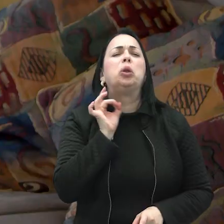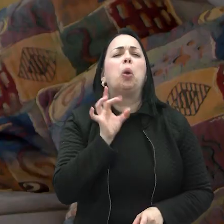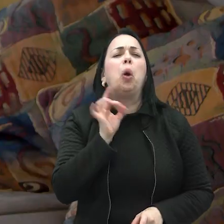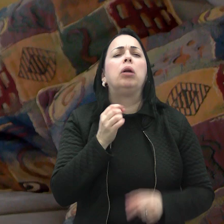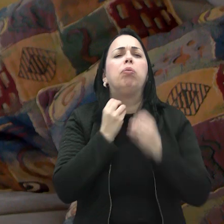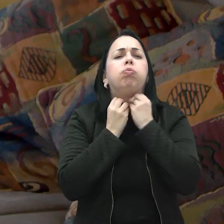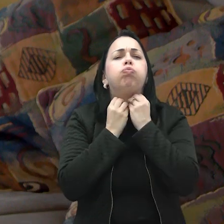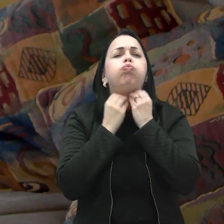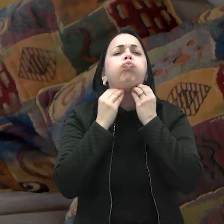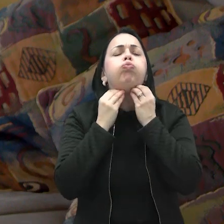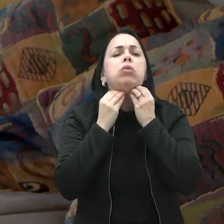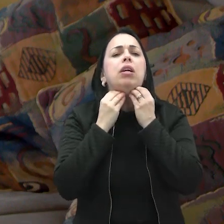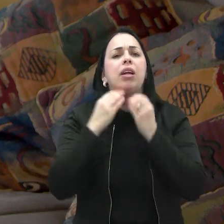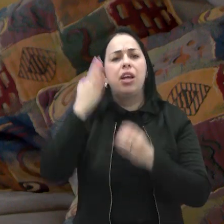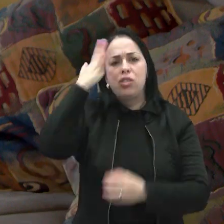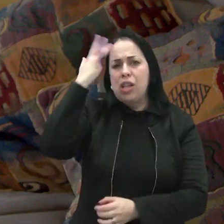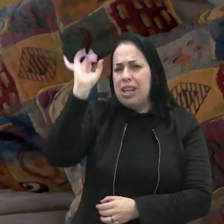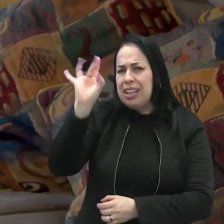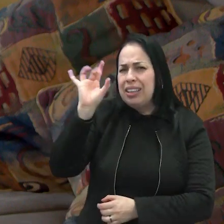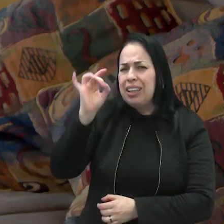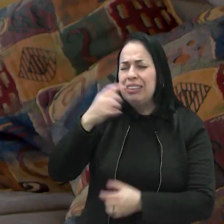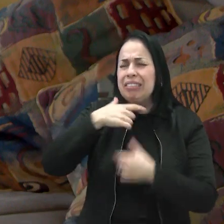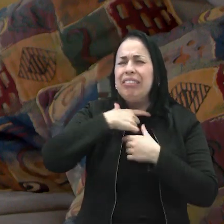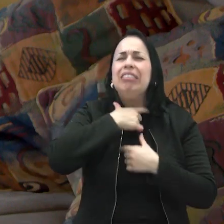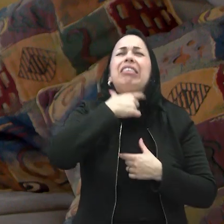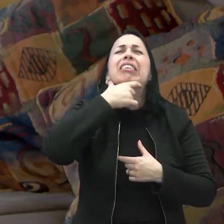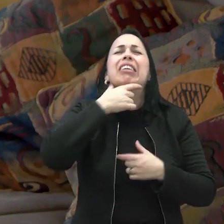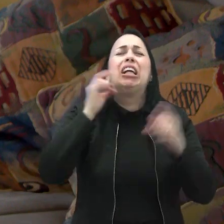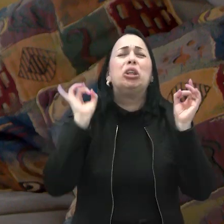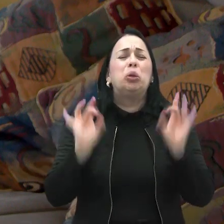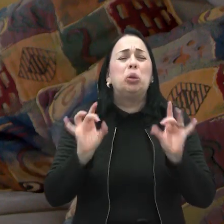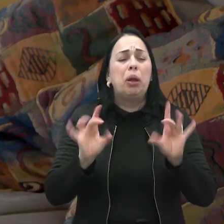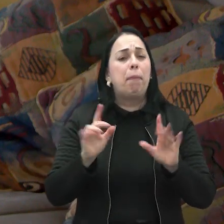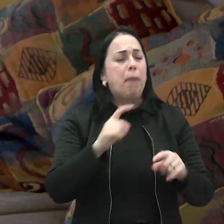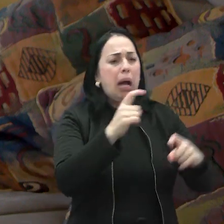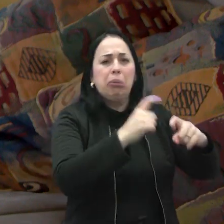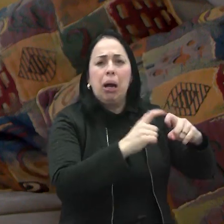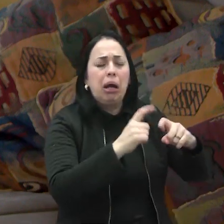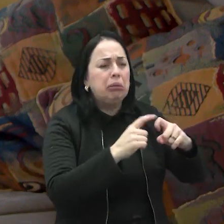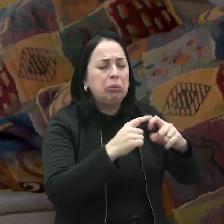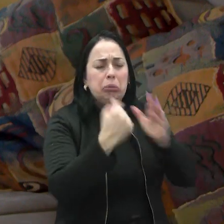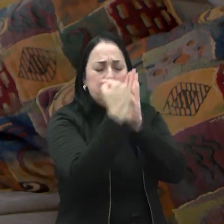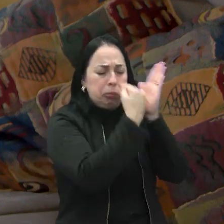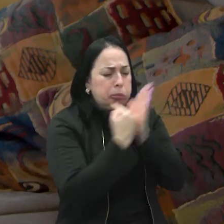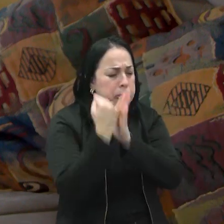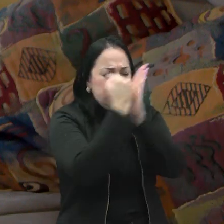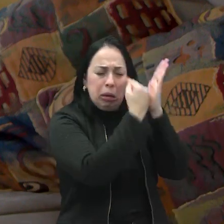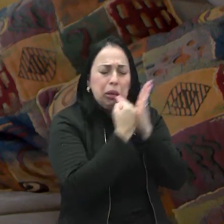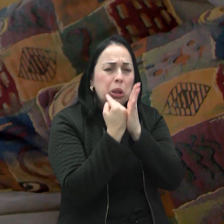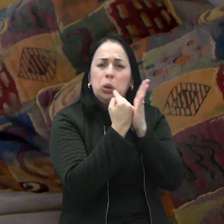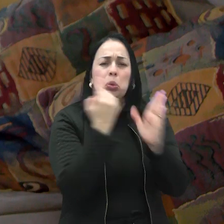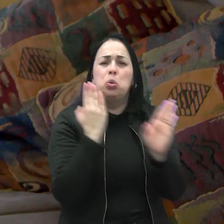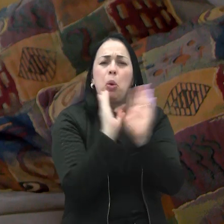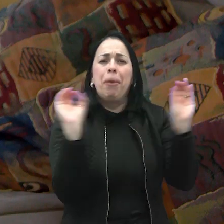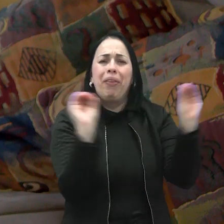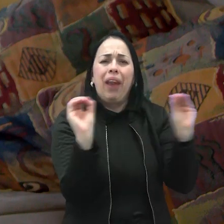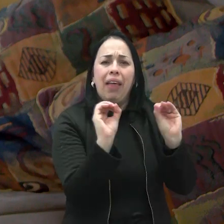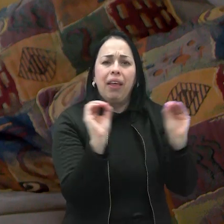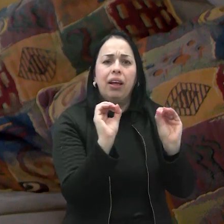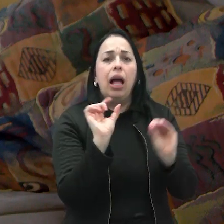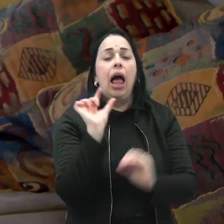língua. Eu sentia dores da cabeça até o pescoço mesmo, mas os médicos não encontravam a fonte dessa